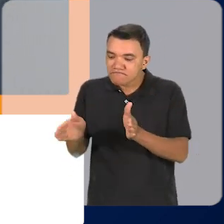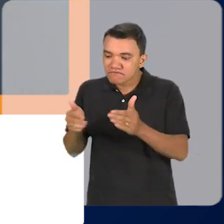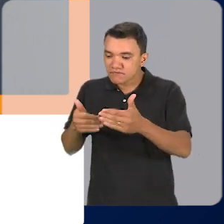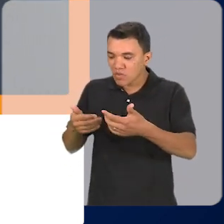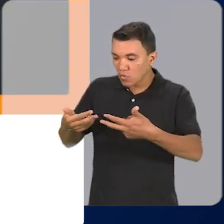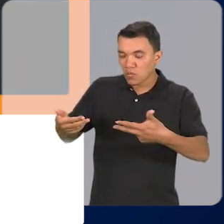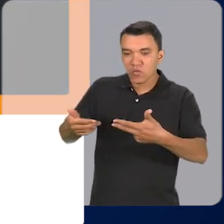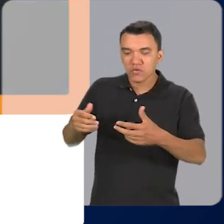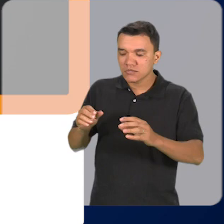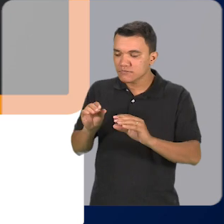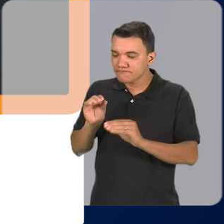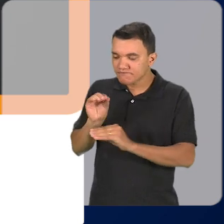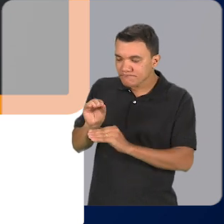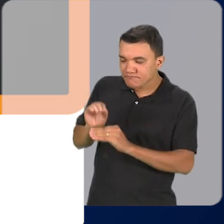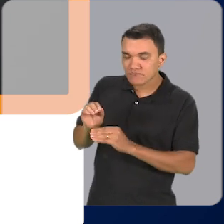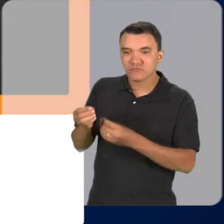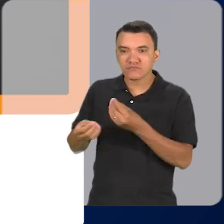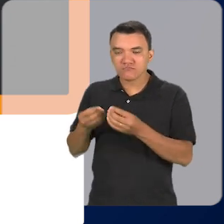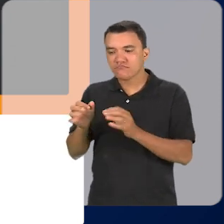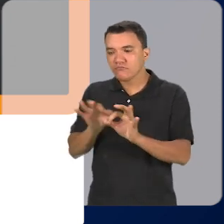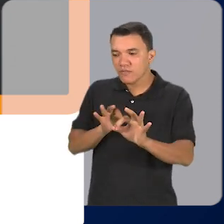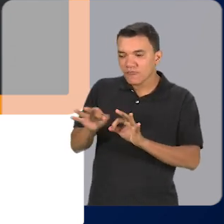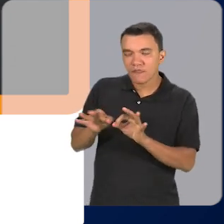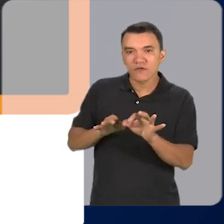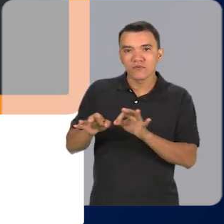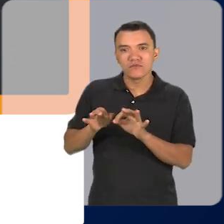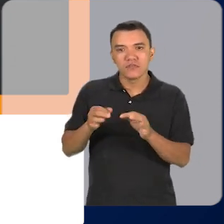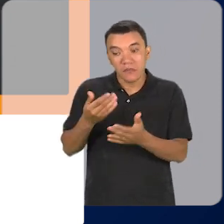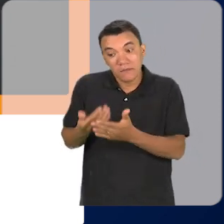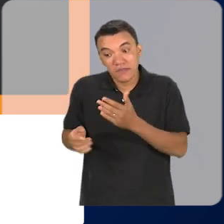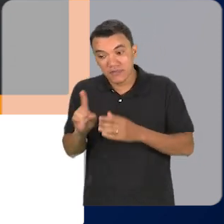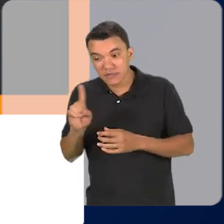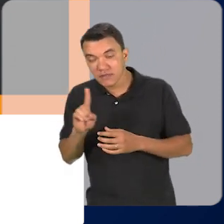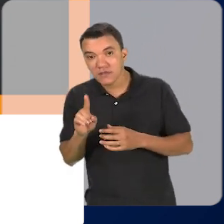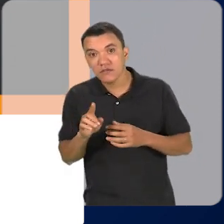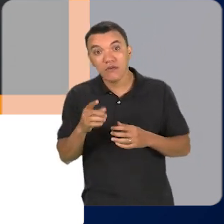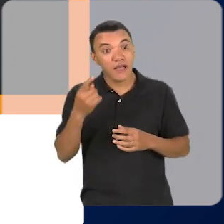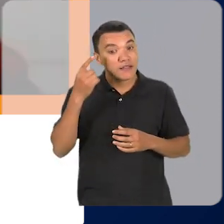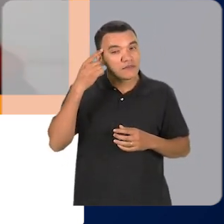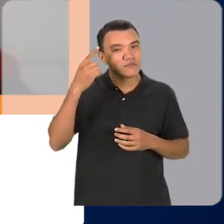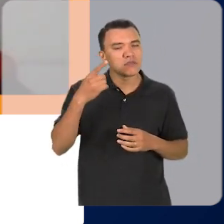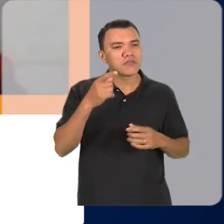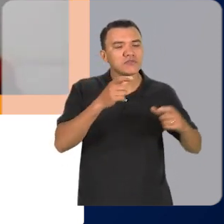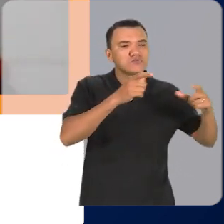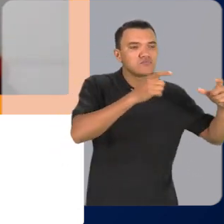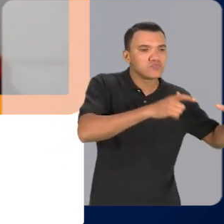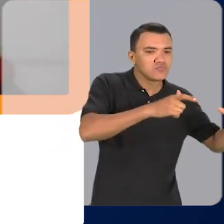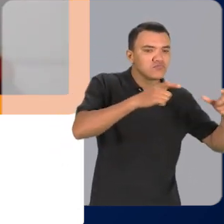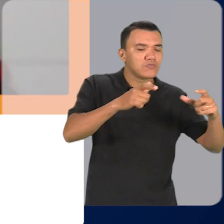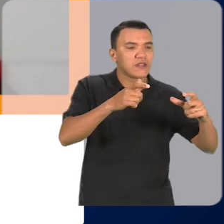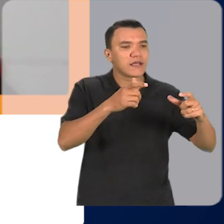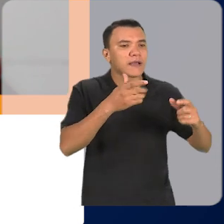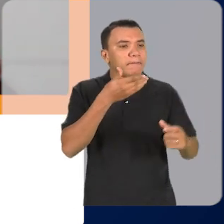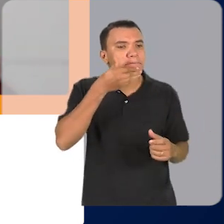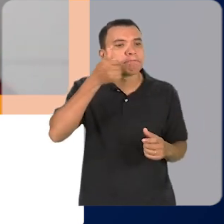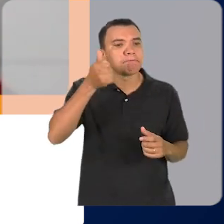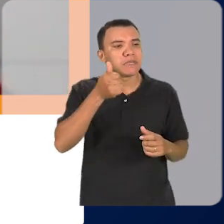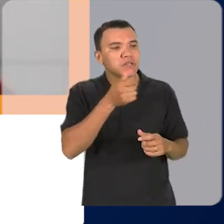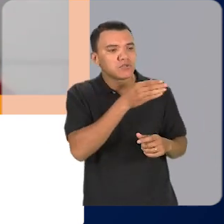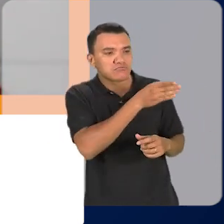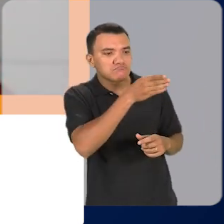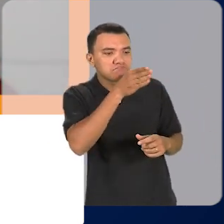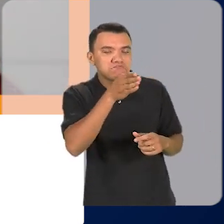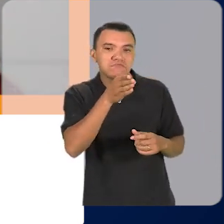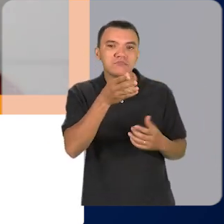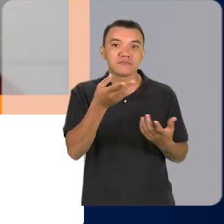um prejuízo. Ele pensa em qual região ele vai ter um melhor alcance. Então, ele, como o Eridan realmente falou, ele